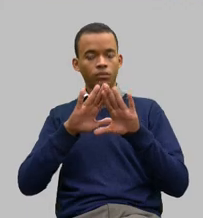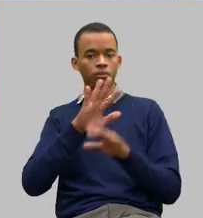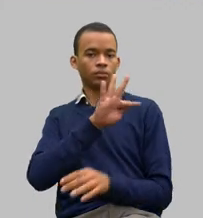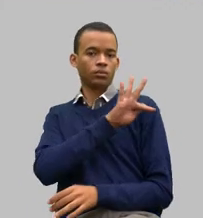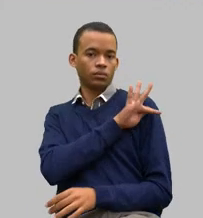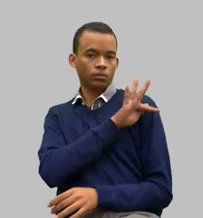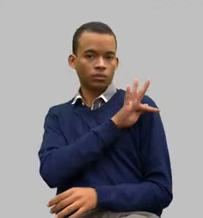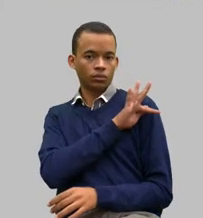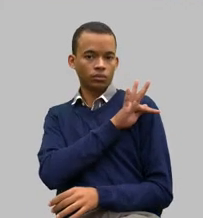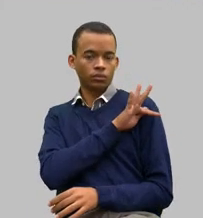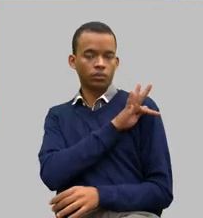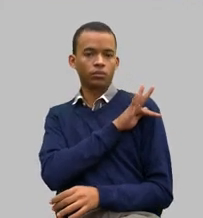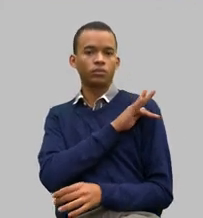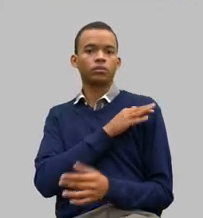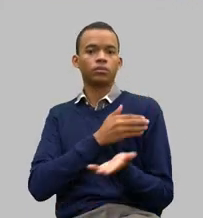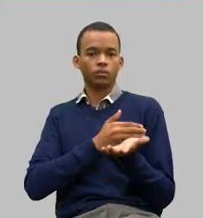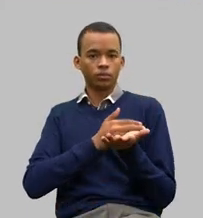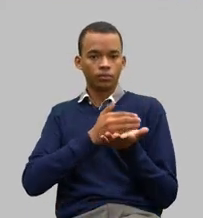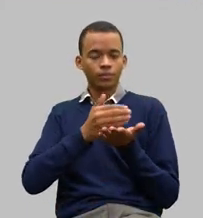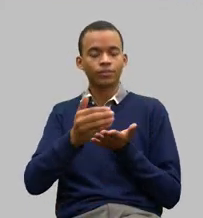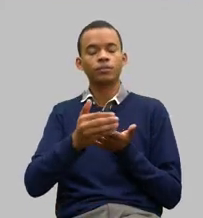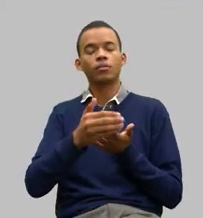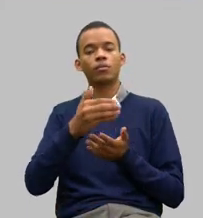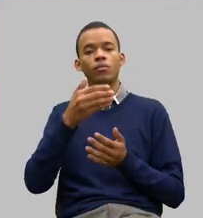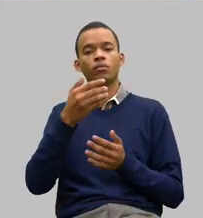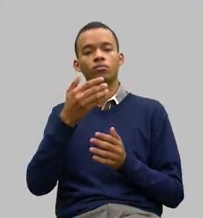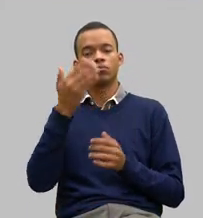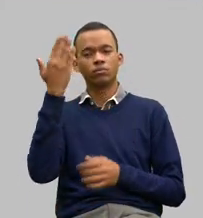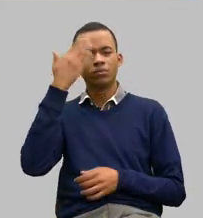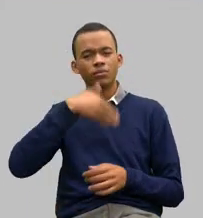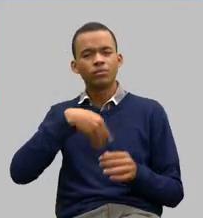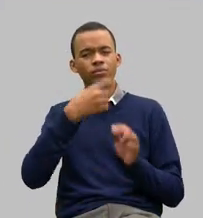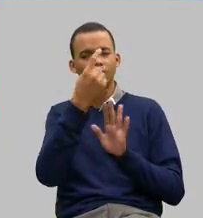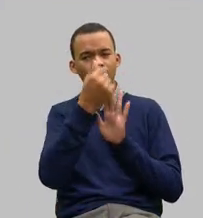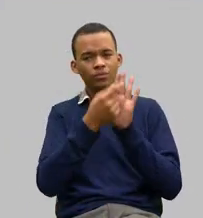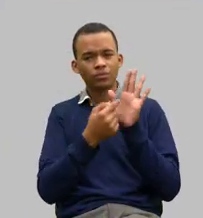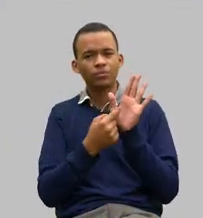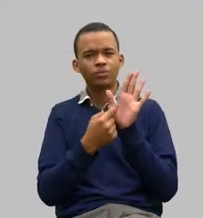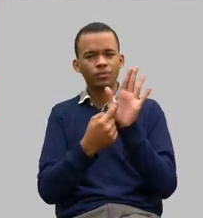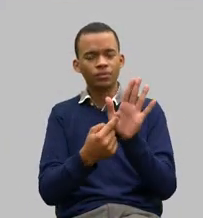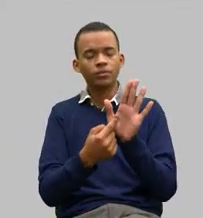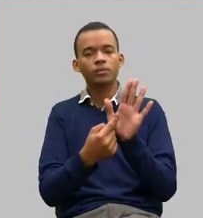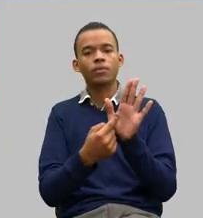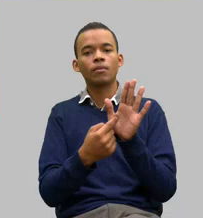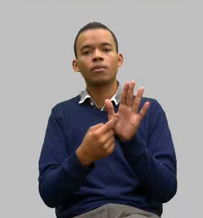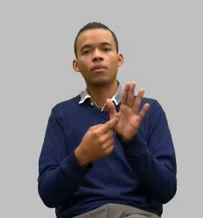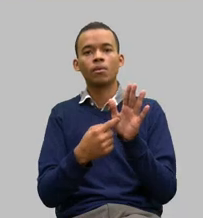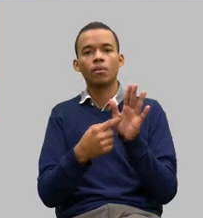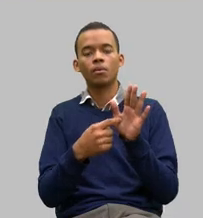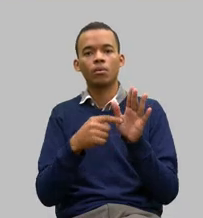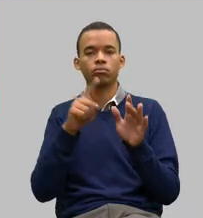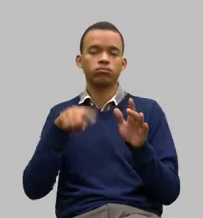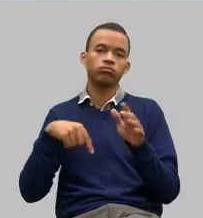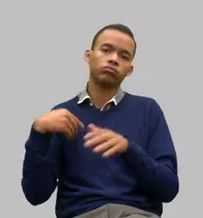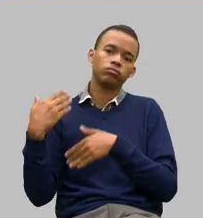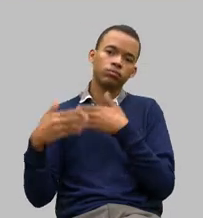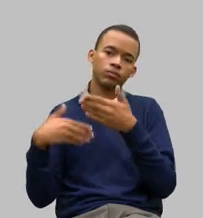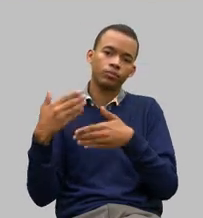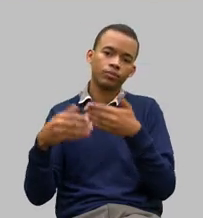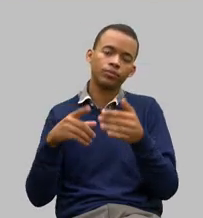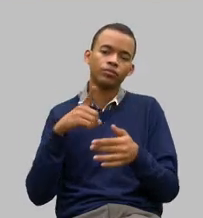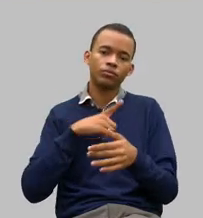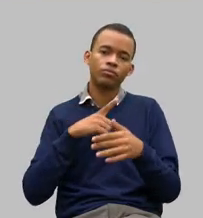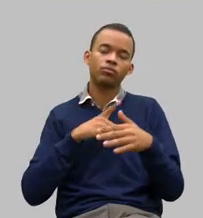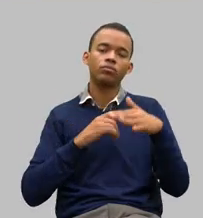fiscaliza a prestação de contas da segunda sessão legislativo ordinária da 20ª legislatura processo no qual dirigentes de órgãos e